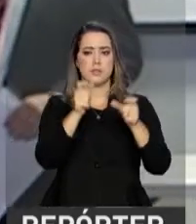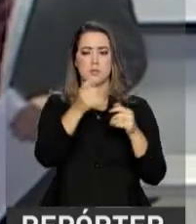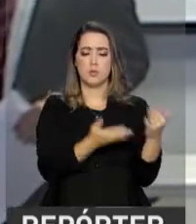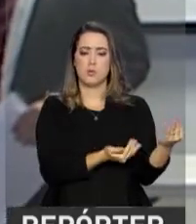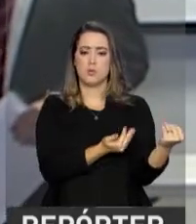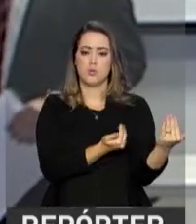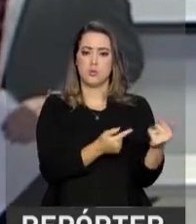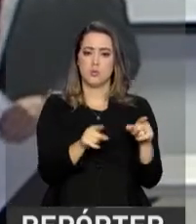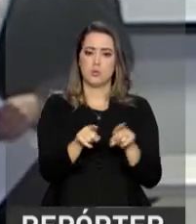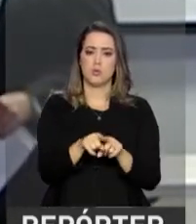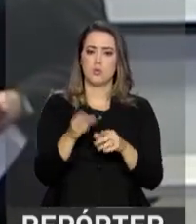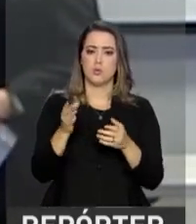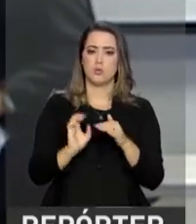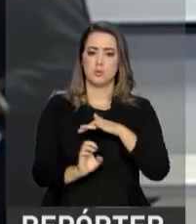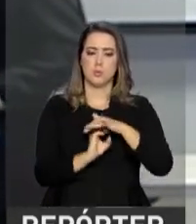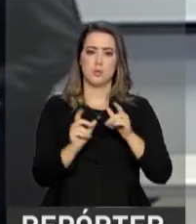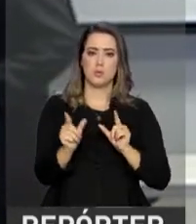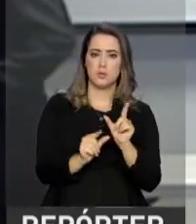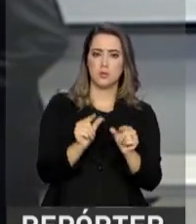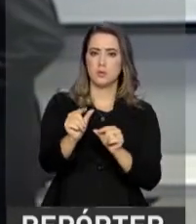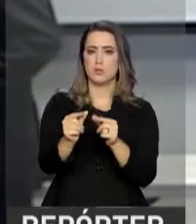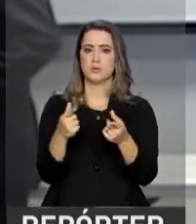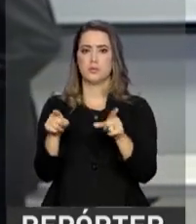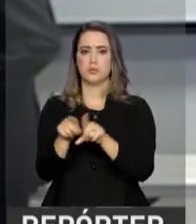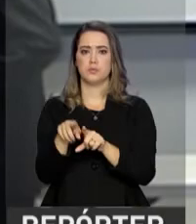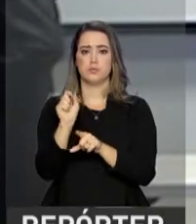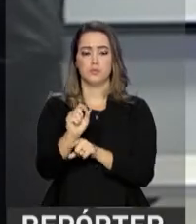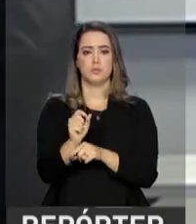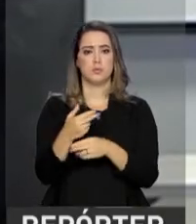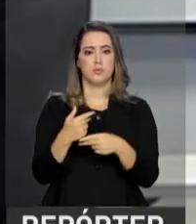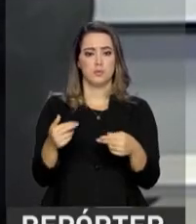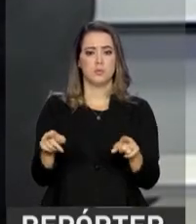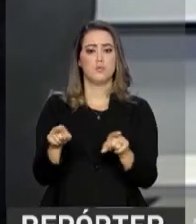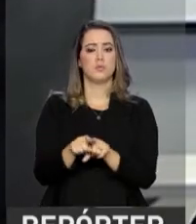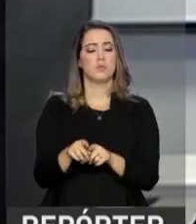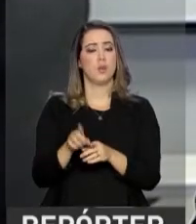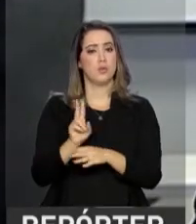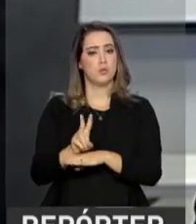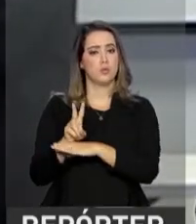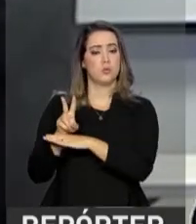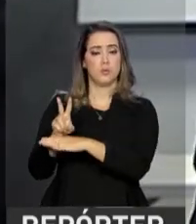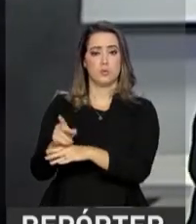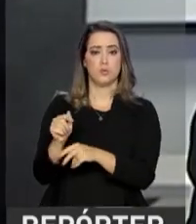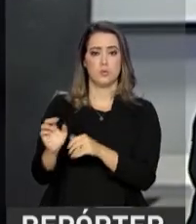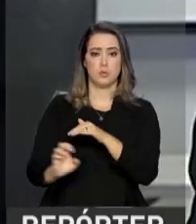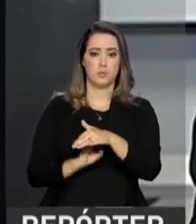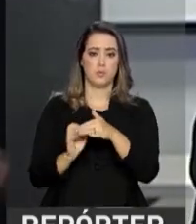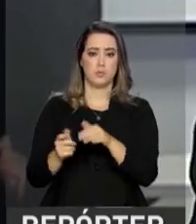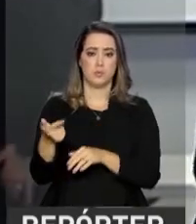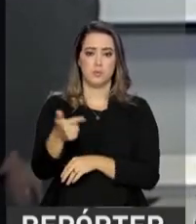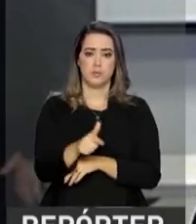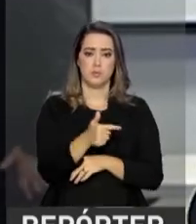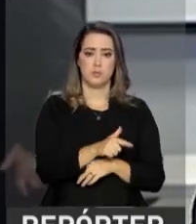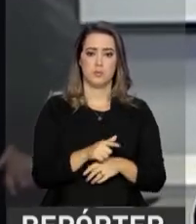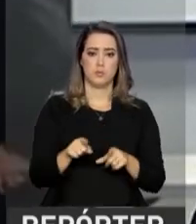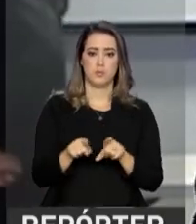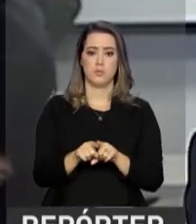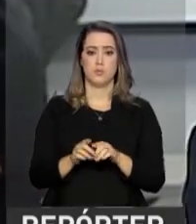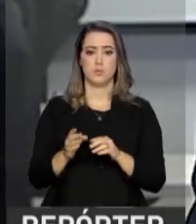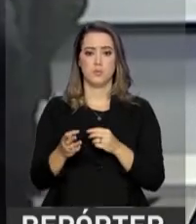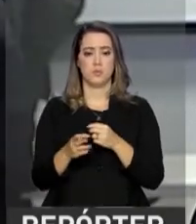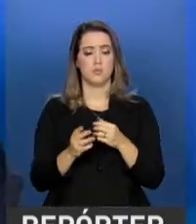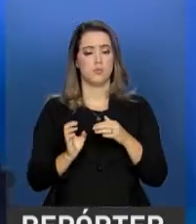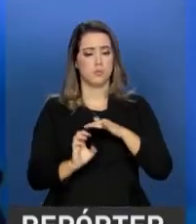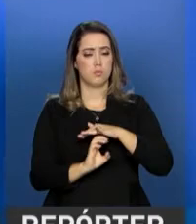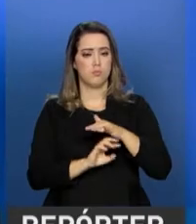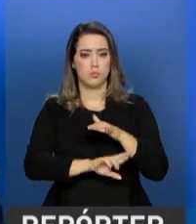paradoxalmente são micro e pequenas empresas de base tecnológica e podem ajudar o crédito a chegar à micro e pequenas empresas de de base não